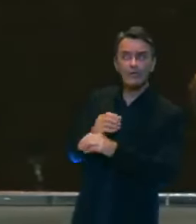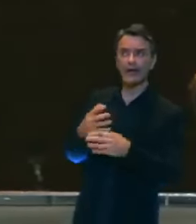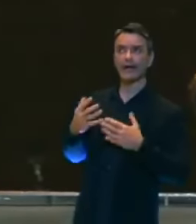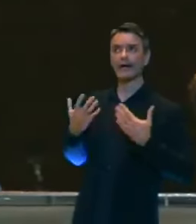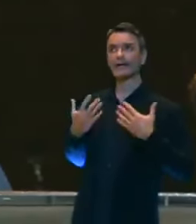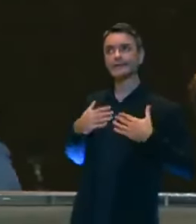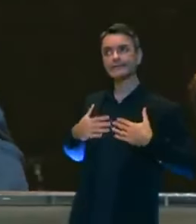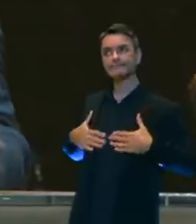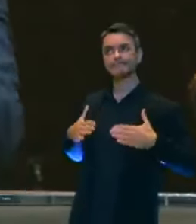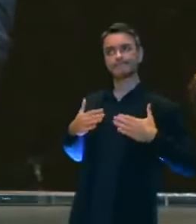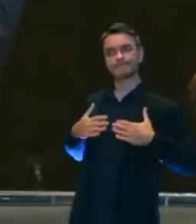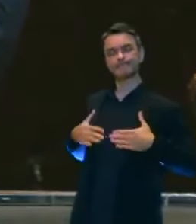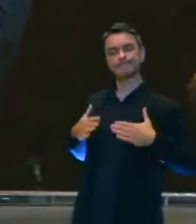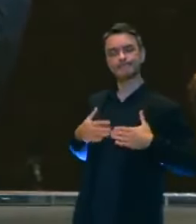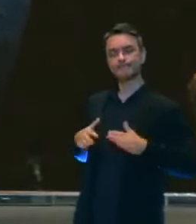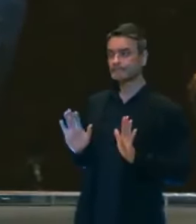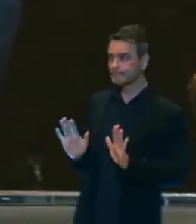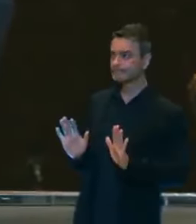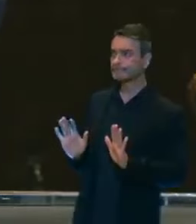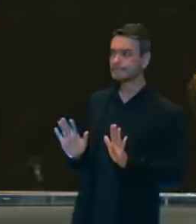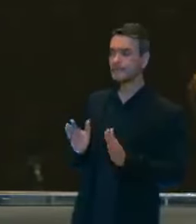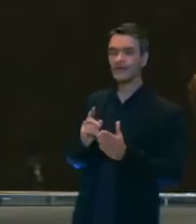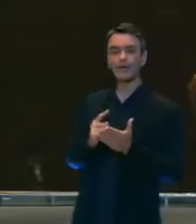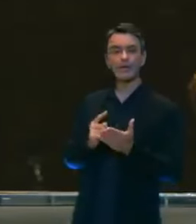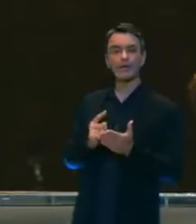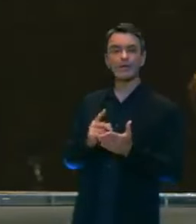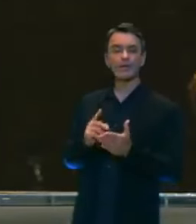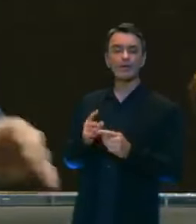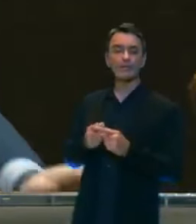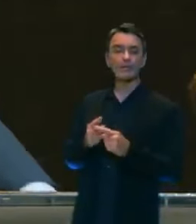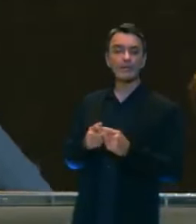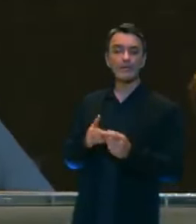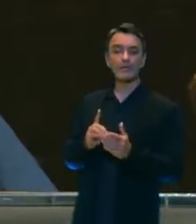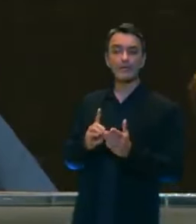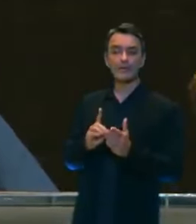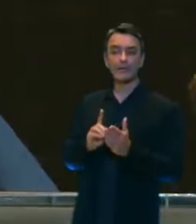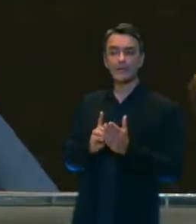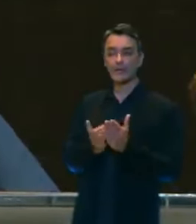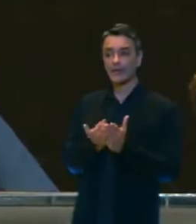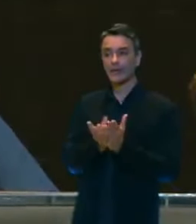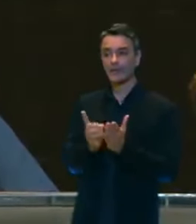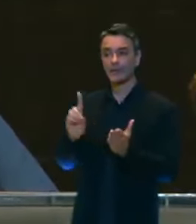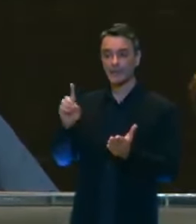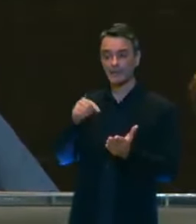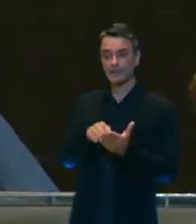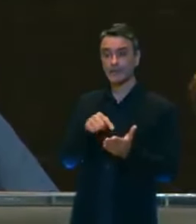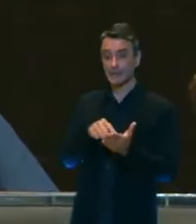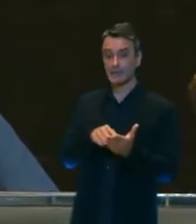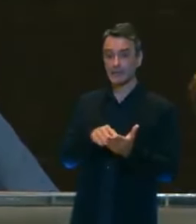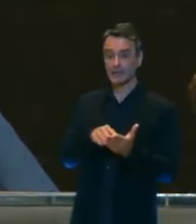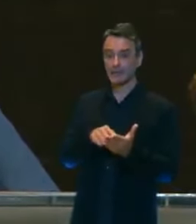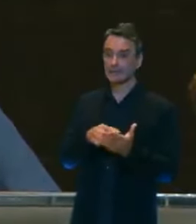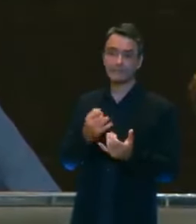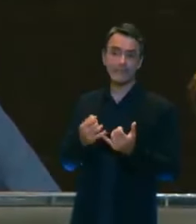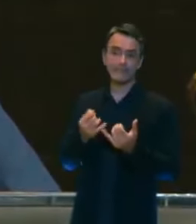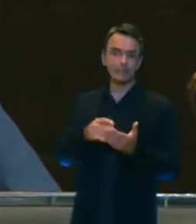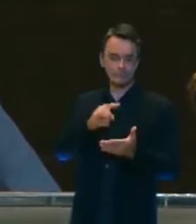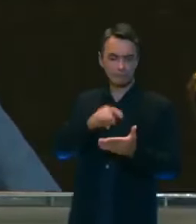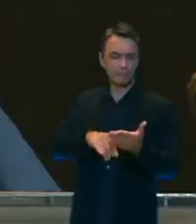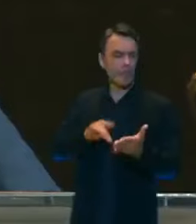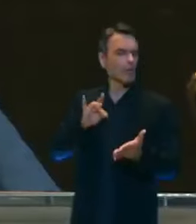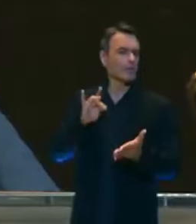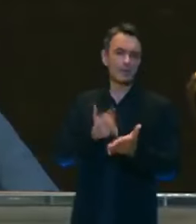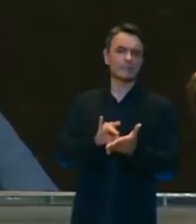descansa. A palavra de Deus é um contrato assinado. Ele vai cumprir. Eu